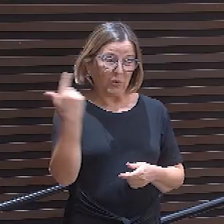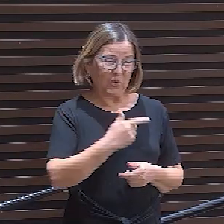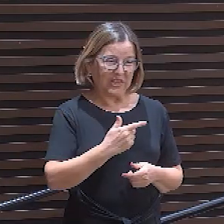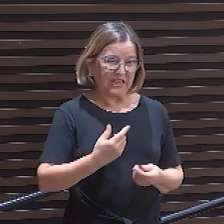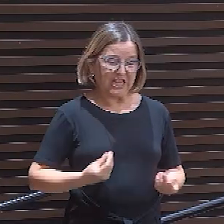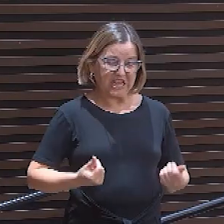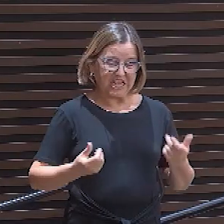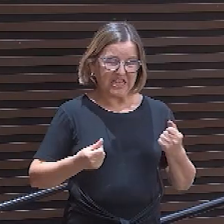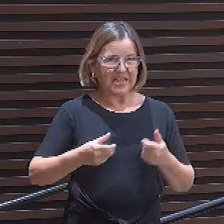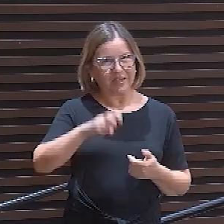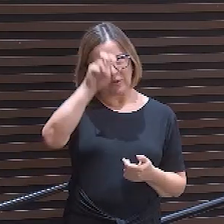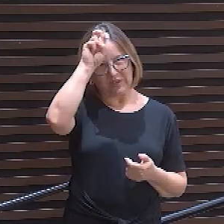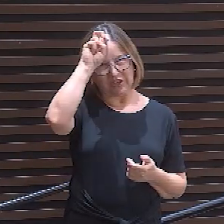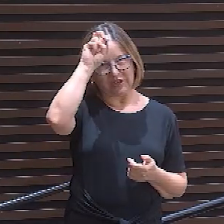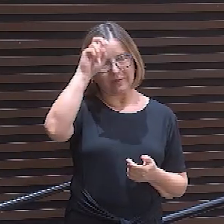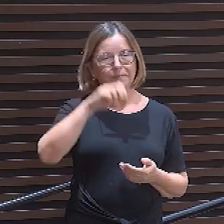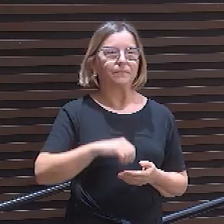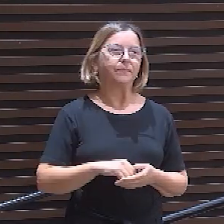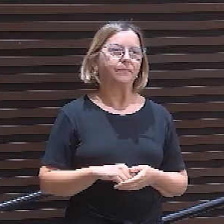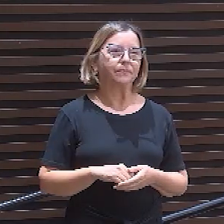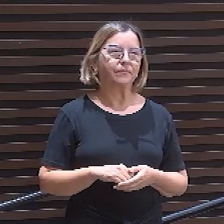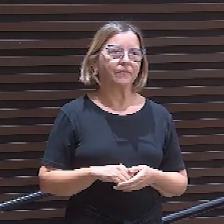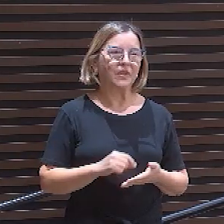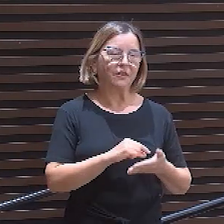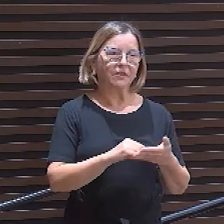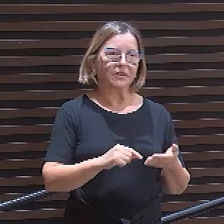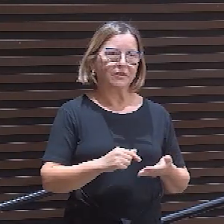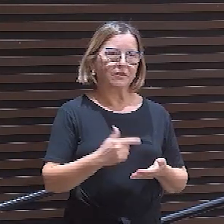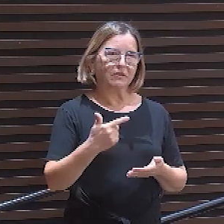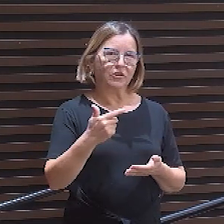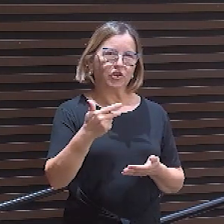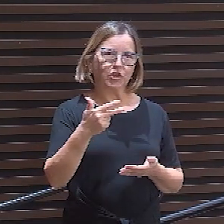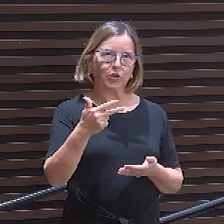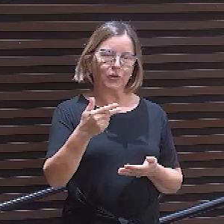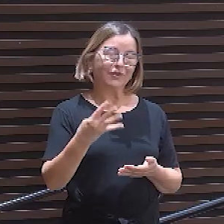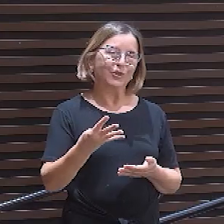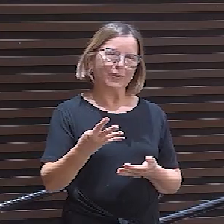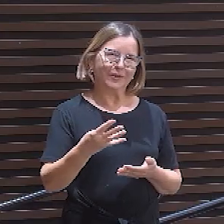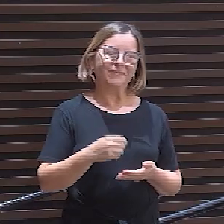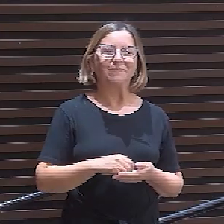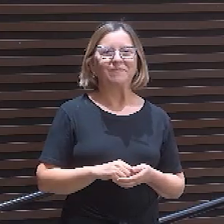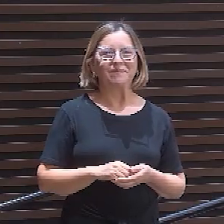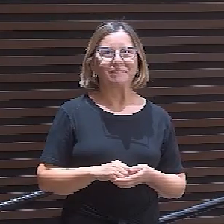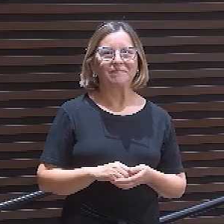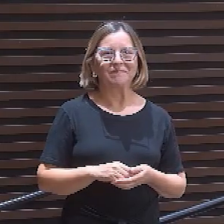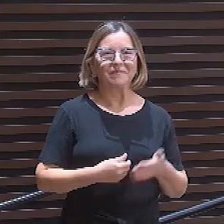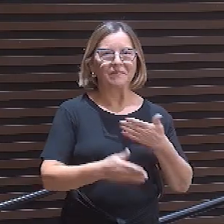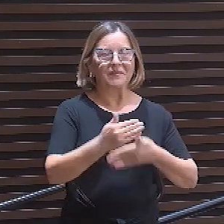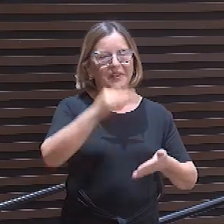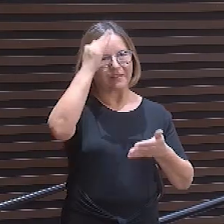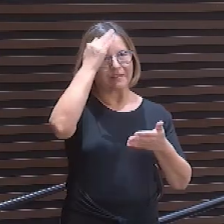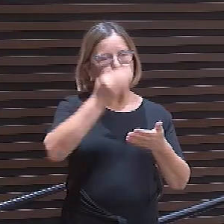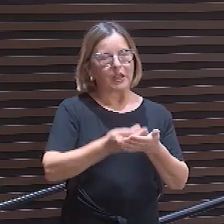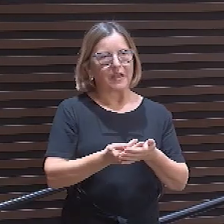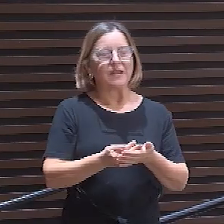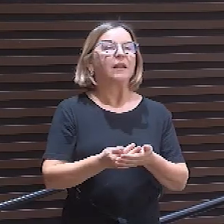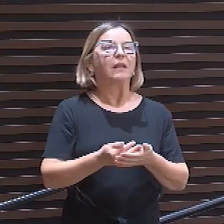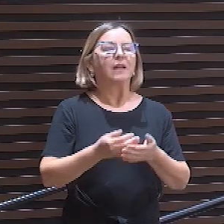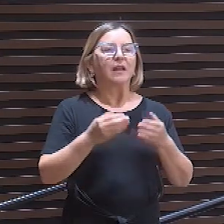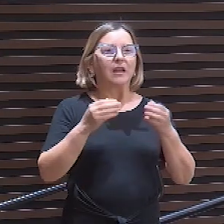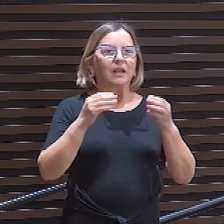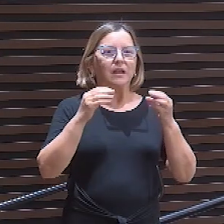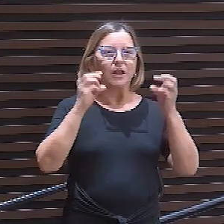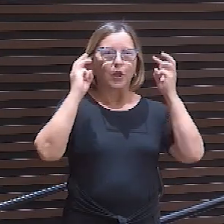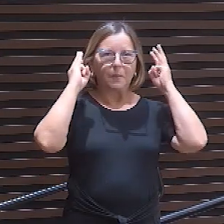versículo. Verso 24. Pela fé Moisés, quando já homem feito, recusou